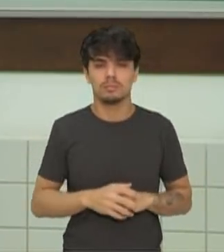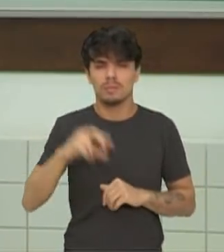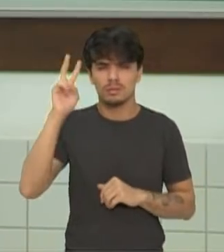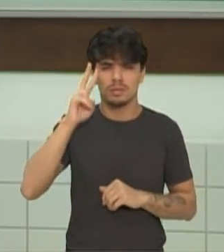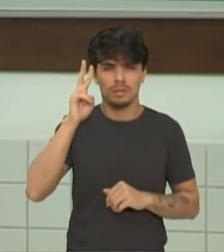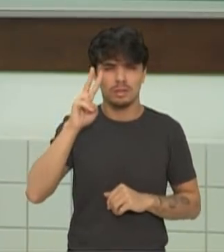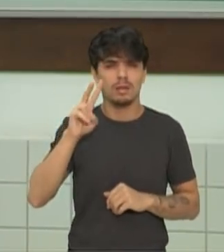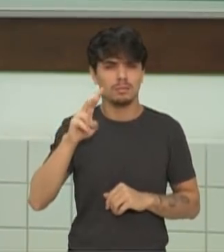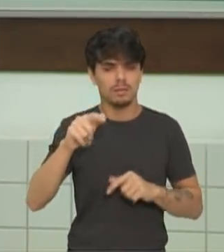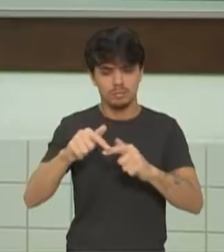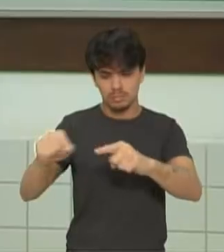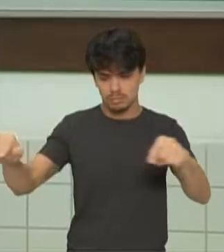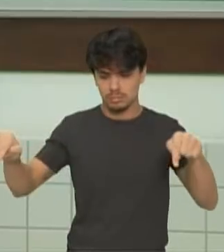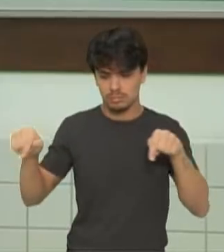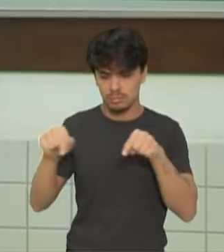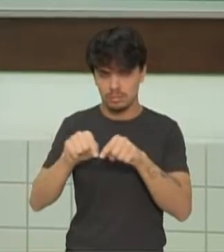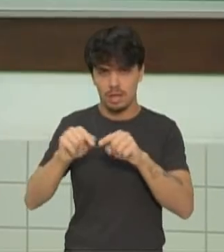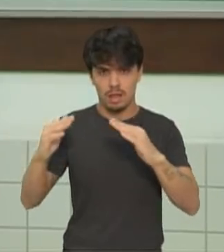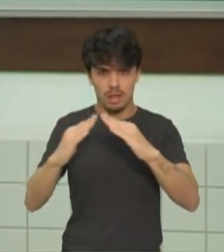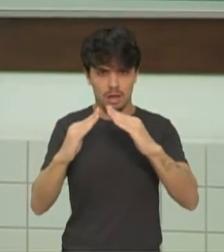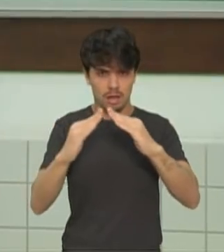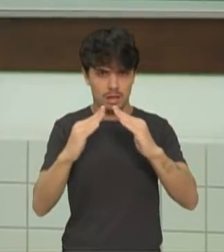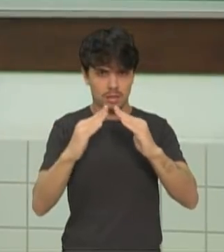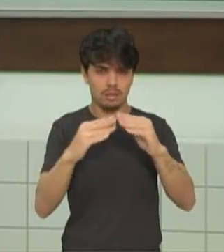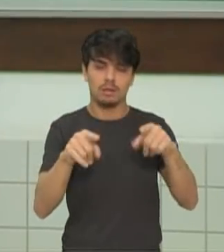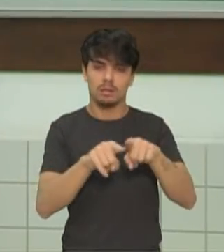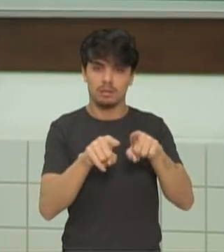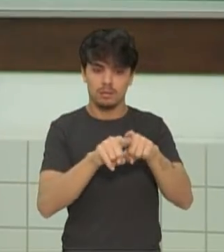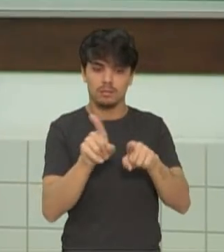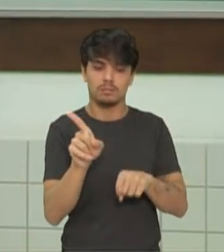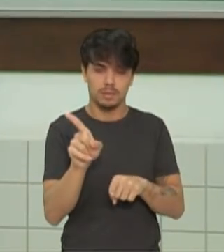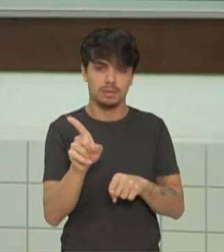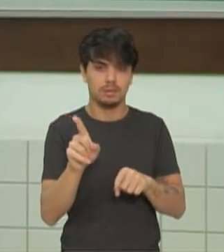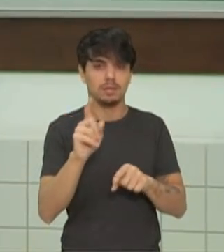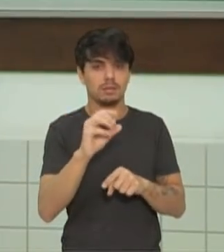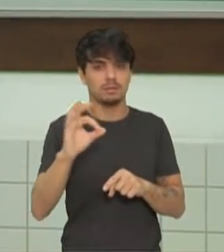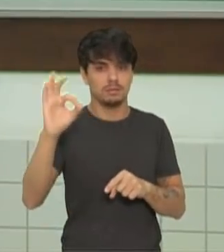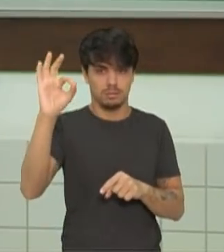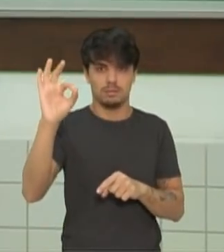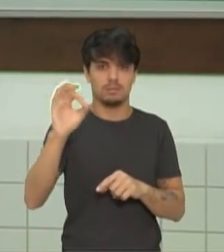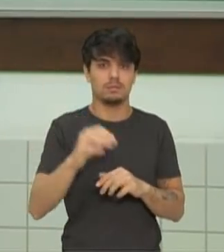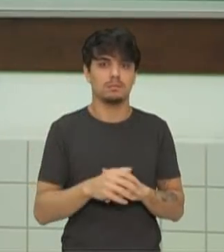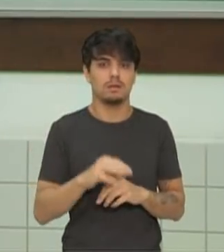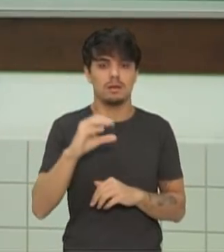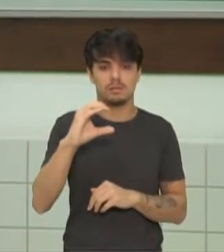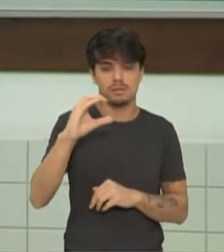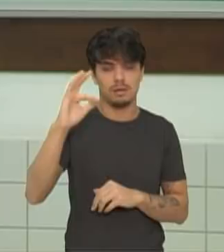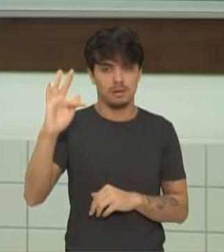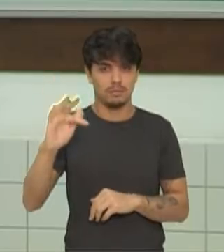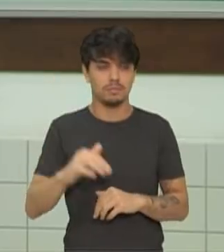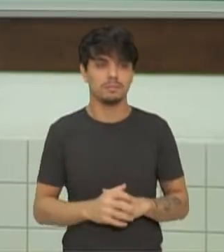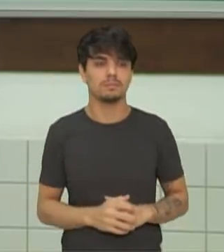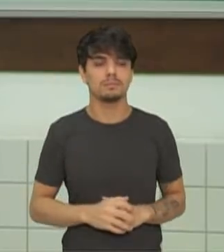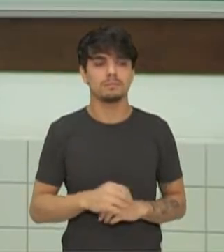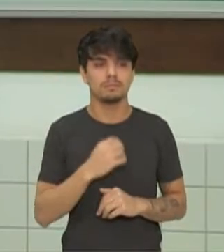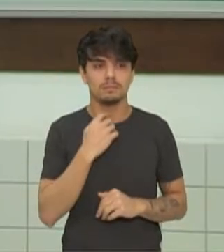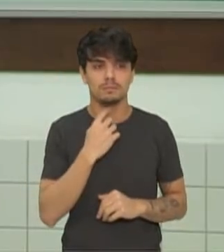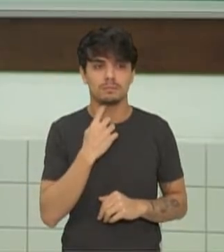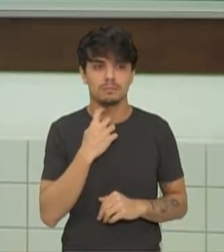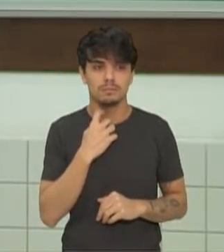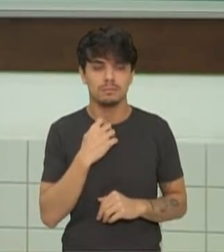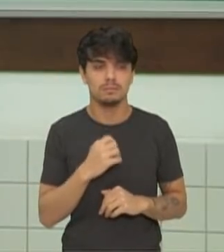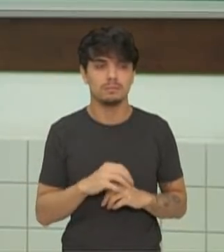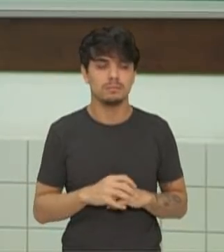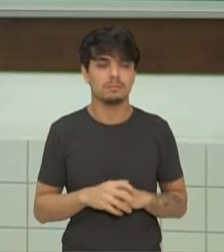Lembram do terreno, lá da casa? E mesma coisa aqui nos graus Celsius, né? E Fahrenheit.